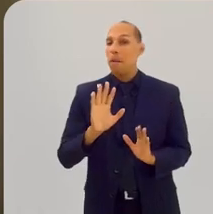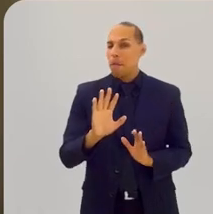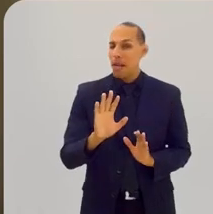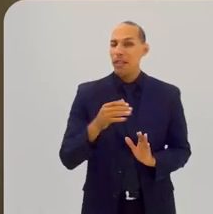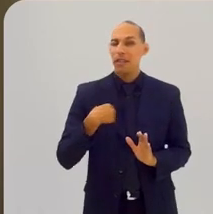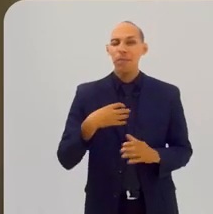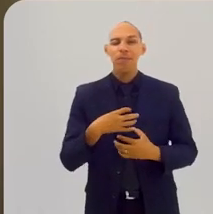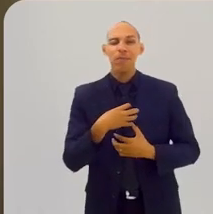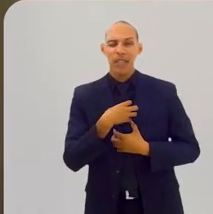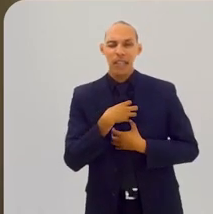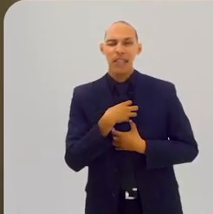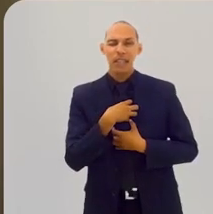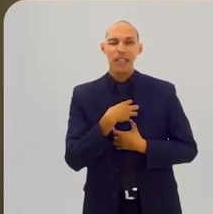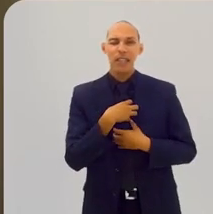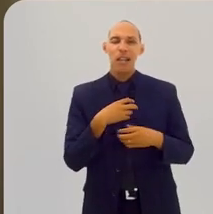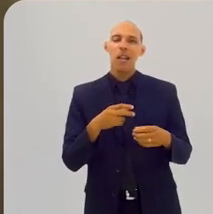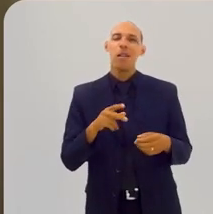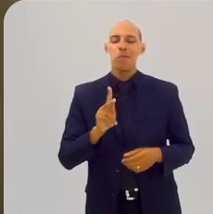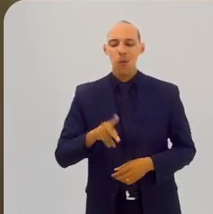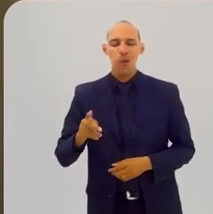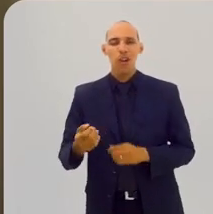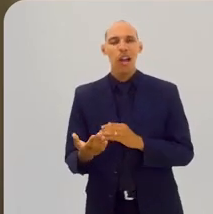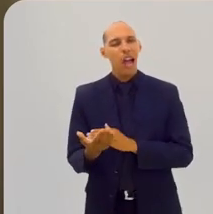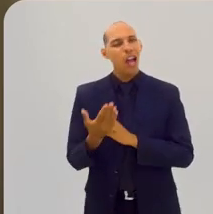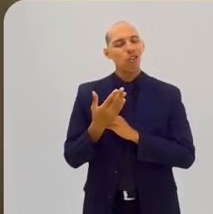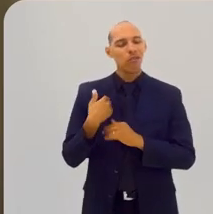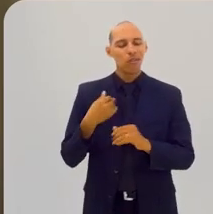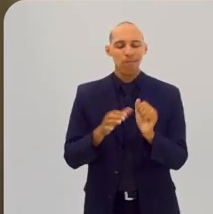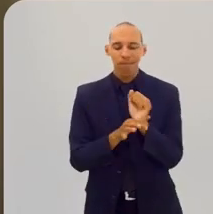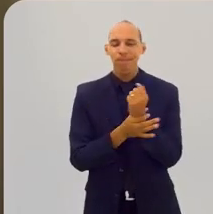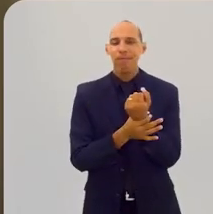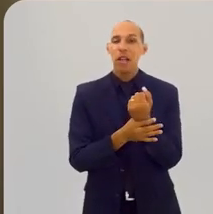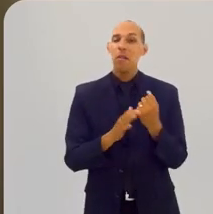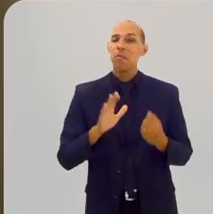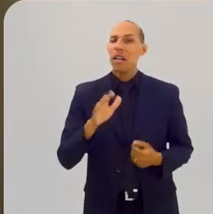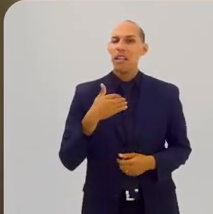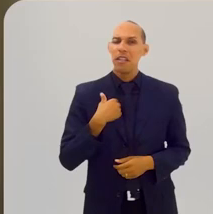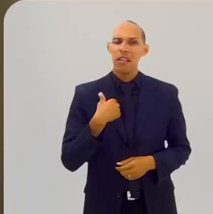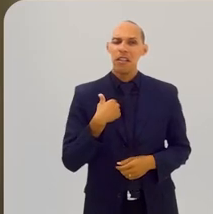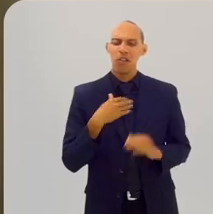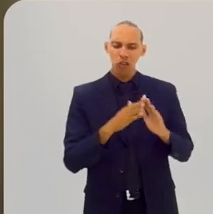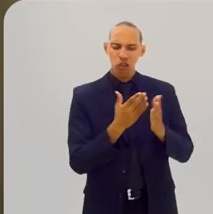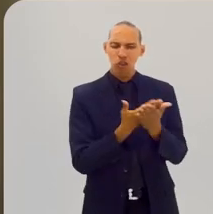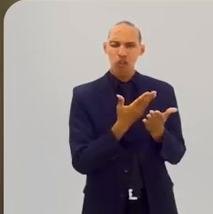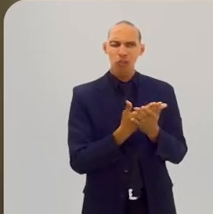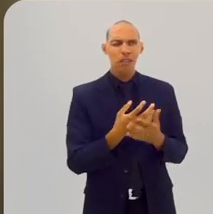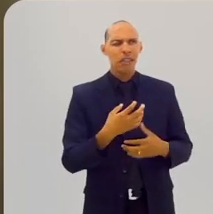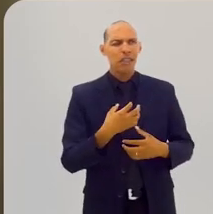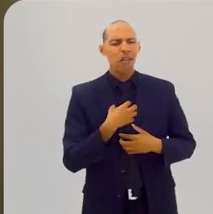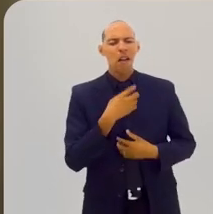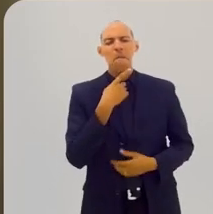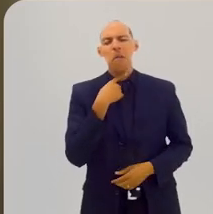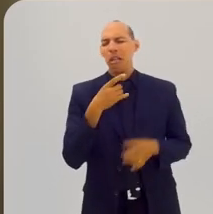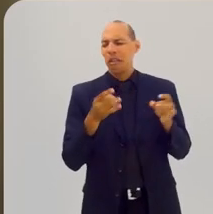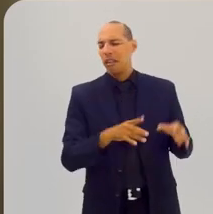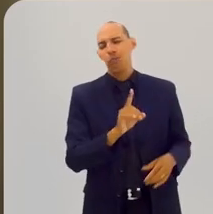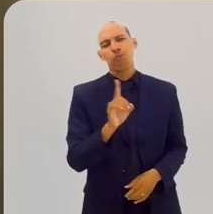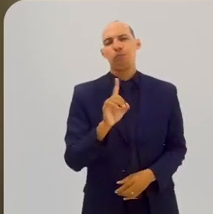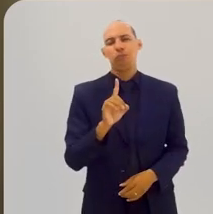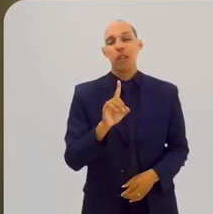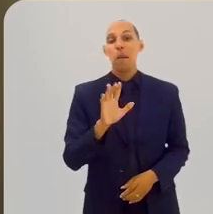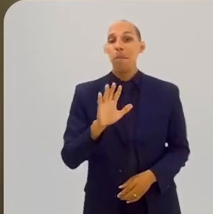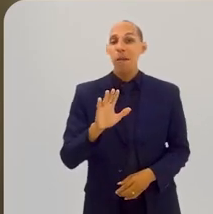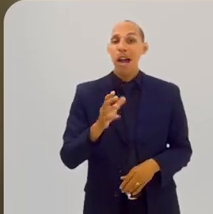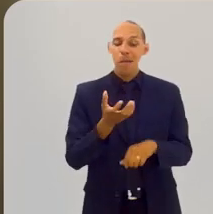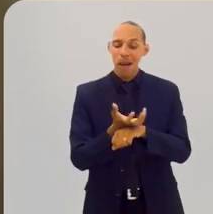mas assim eu senti uma segurança com os professores quando eu tava ali mas eu não senti vontade de abandonar Agora eu tenho